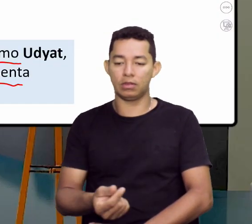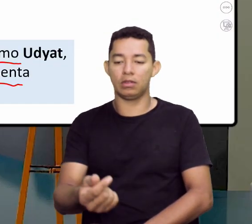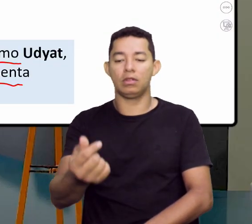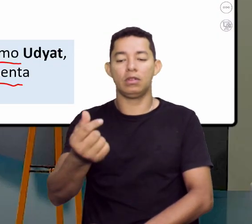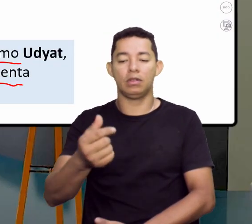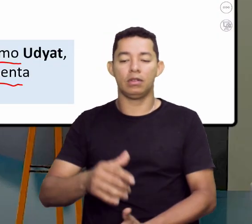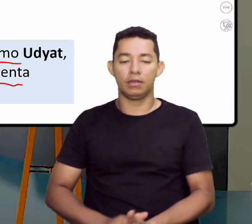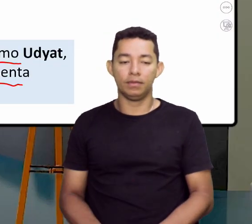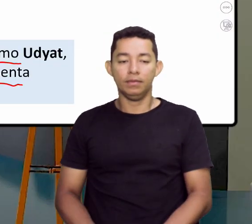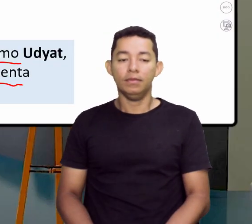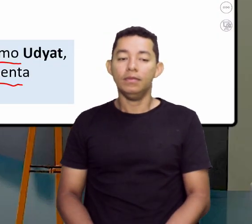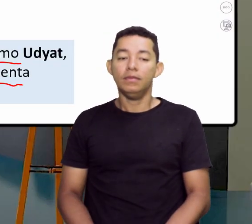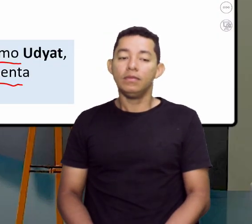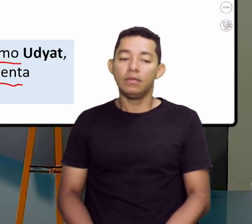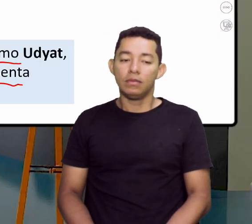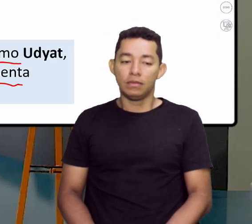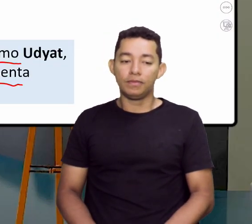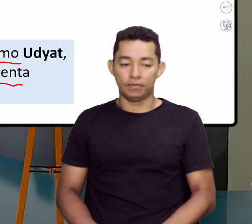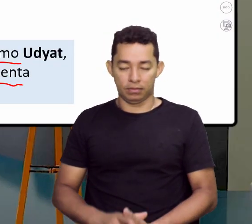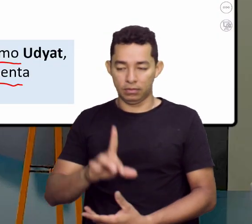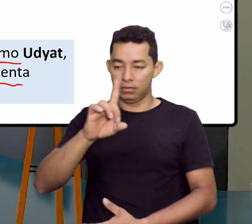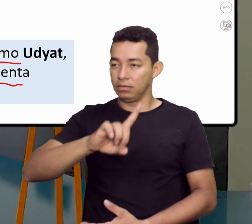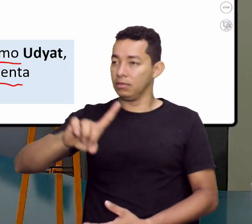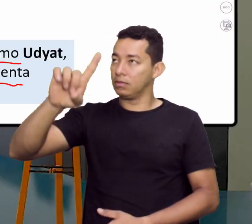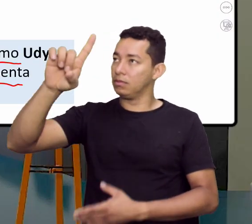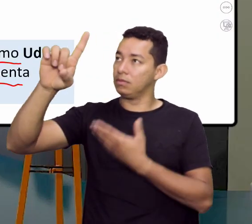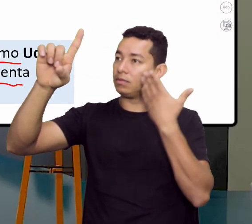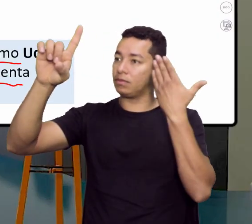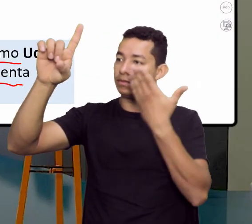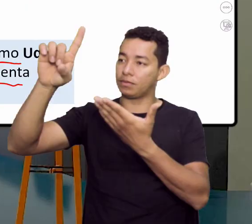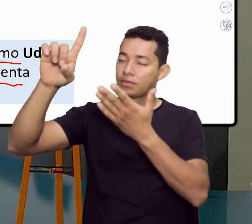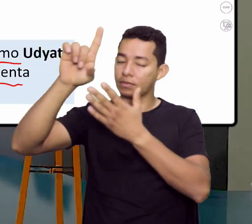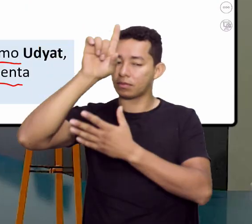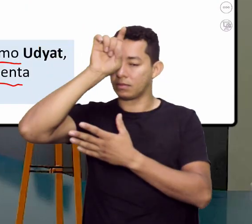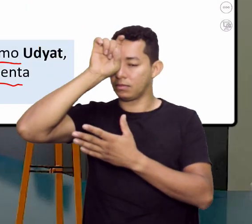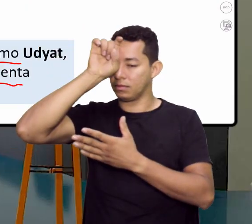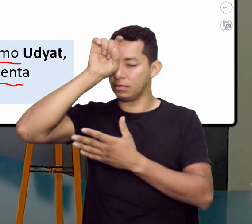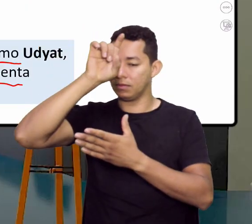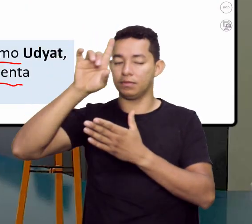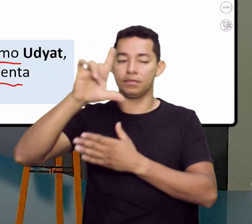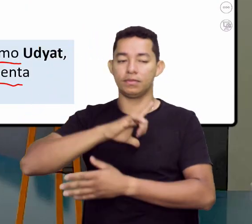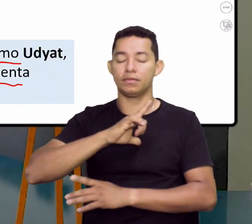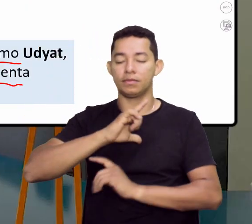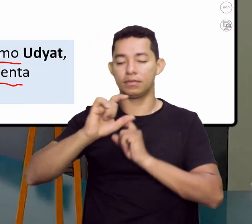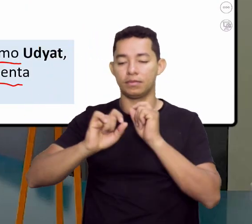deuses egípcios, eles meio que tinham, assim, essa